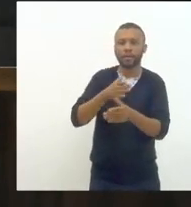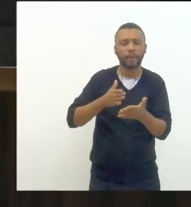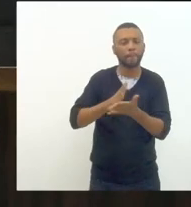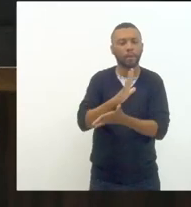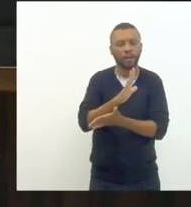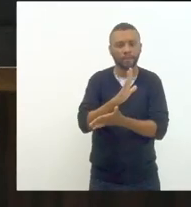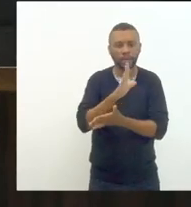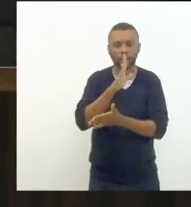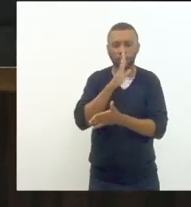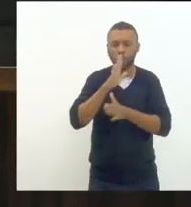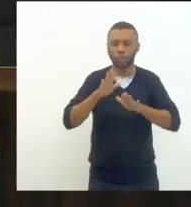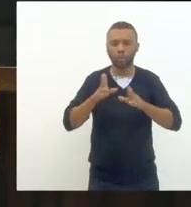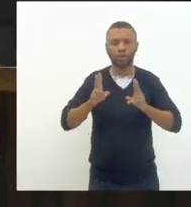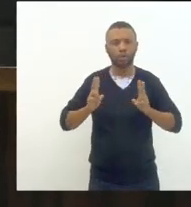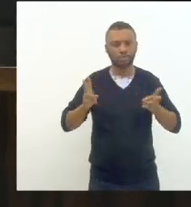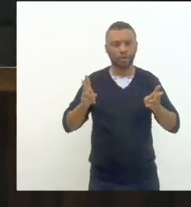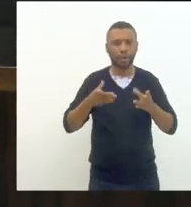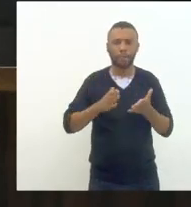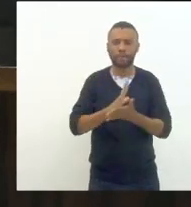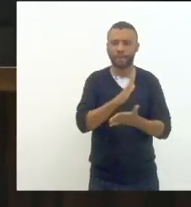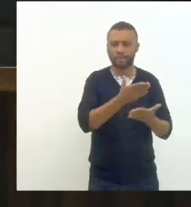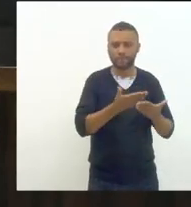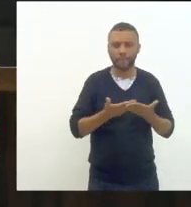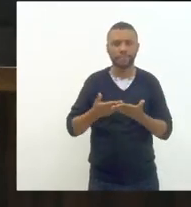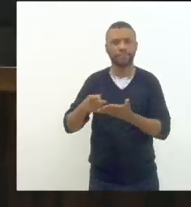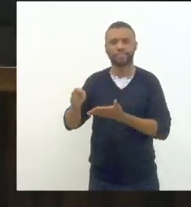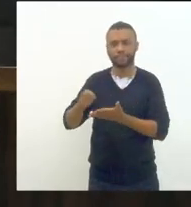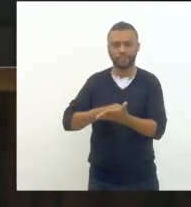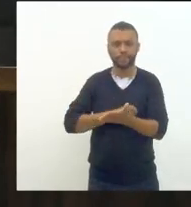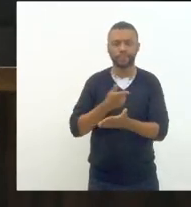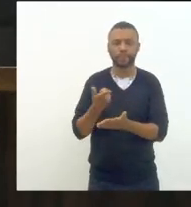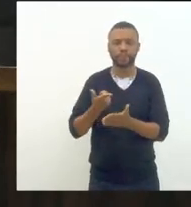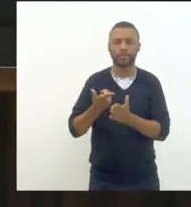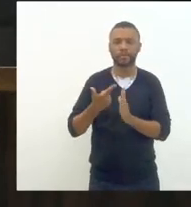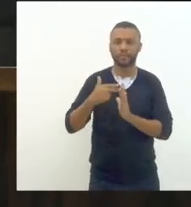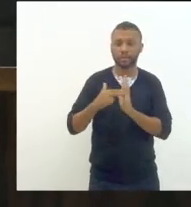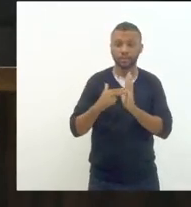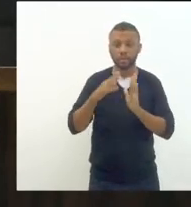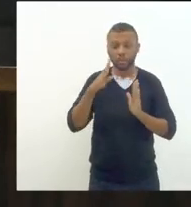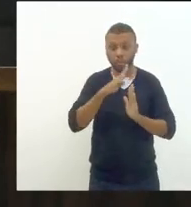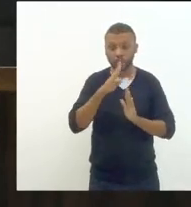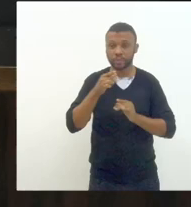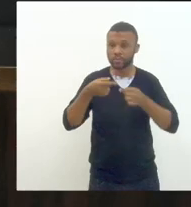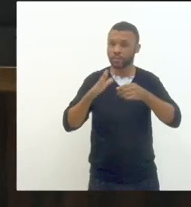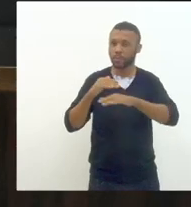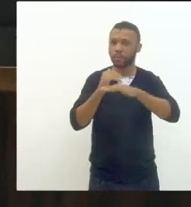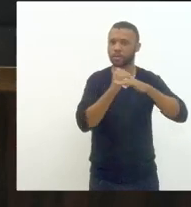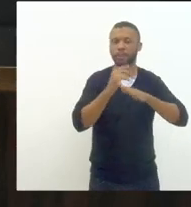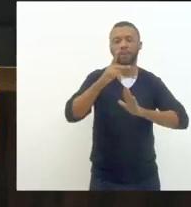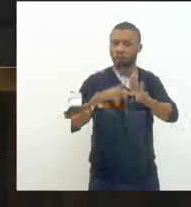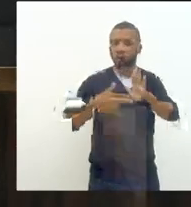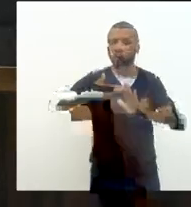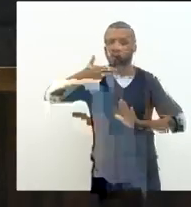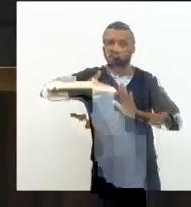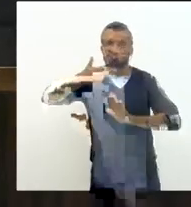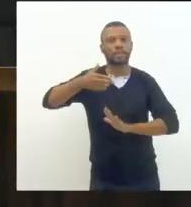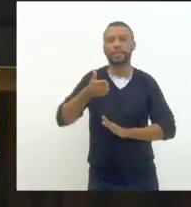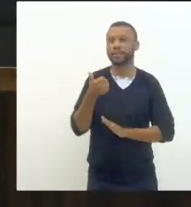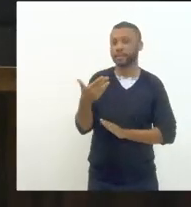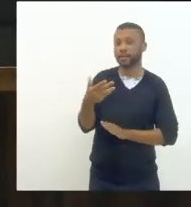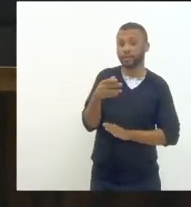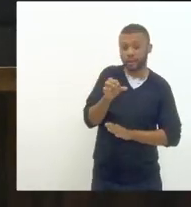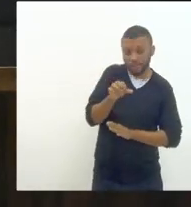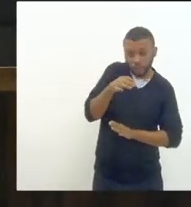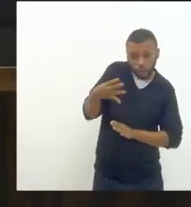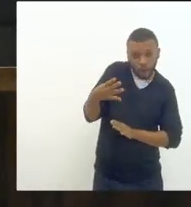aprovam, permaneçam como estão aprovados, vai à promulgação. Em regime de urgência, em discussão única, projeto de resolução 1394 de